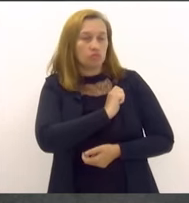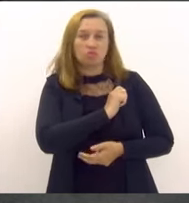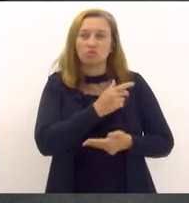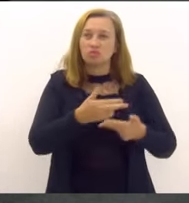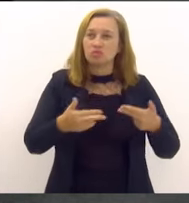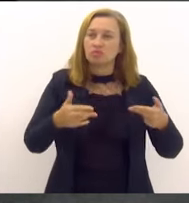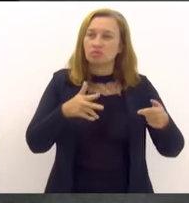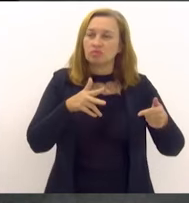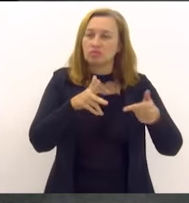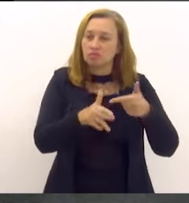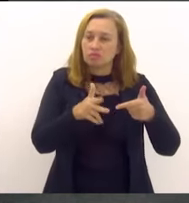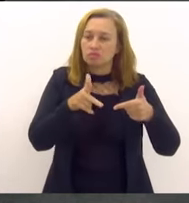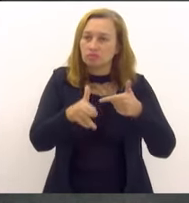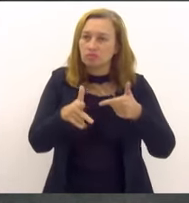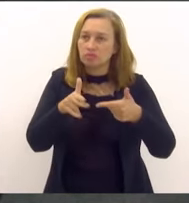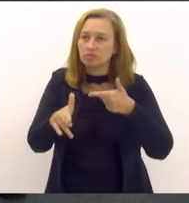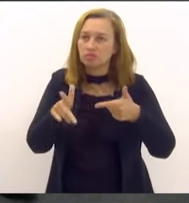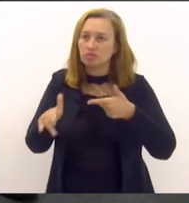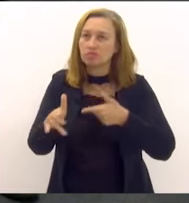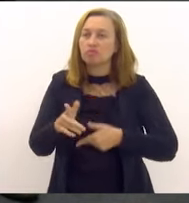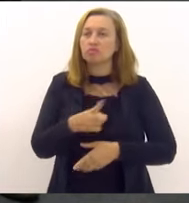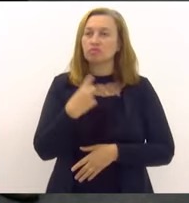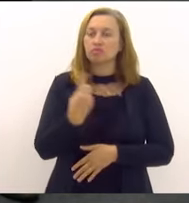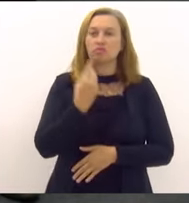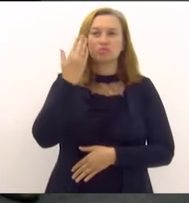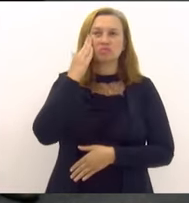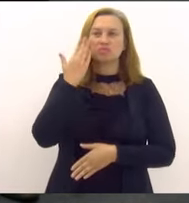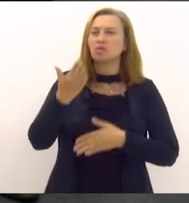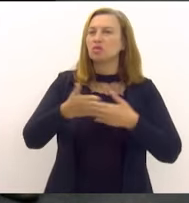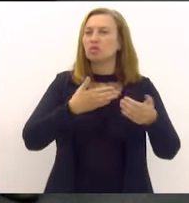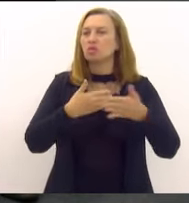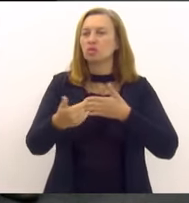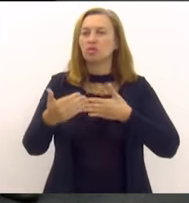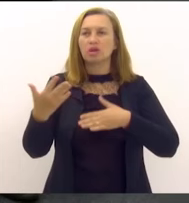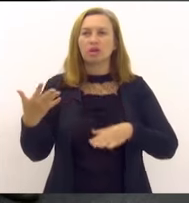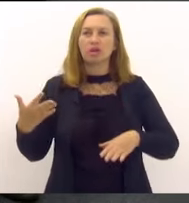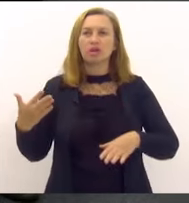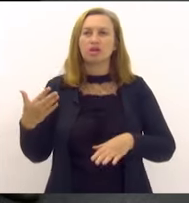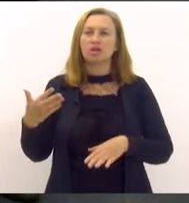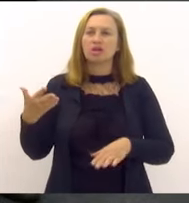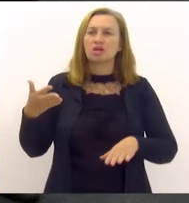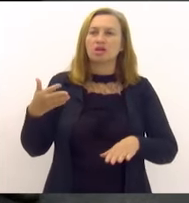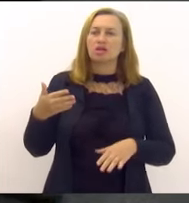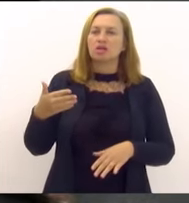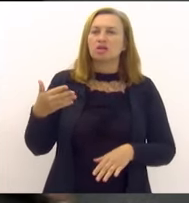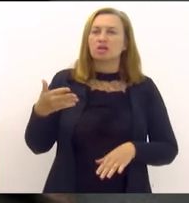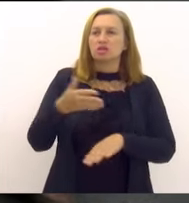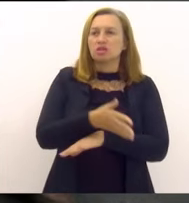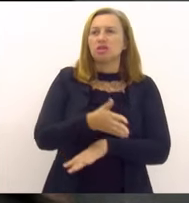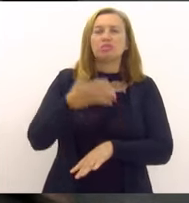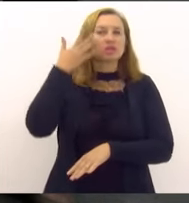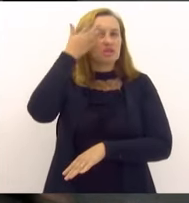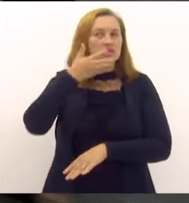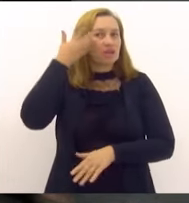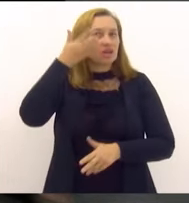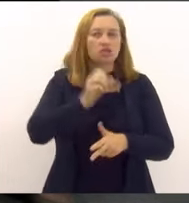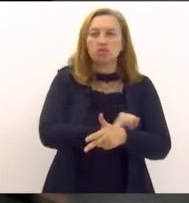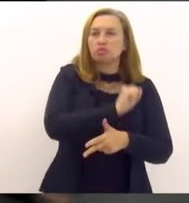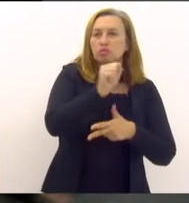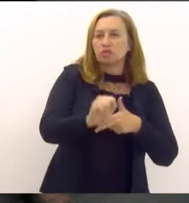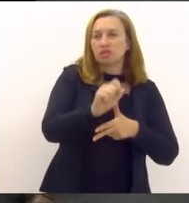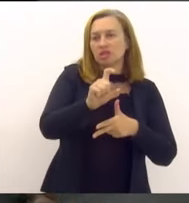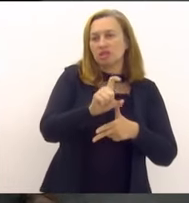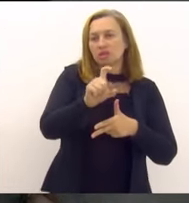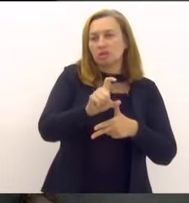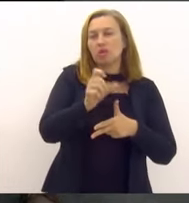restrições. E, no nosso entendimento, qualquer mensagem que chegue do Poder Executivo precisaria